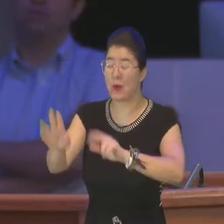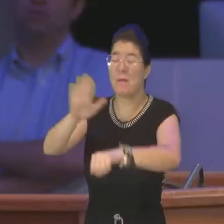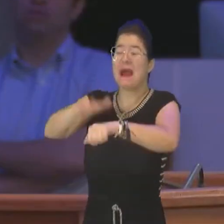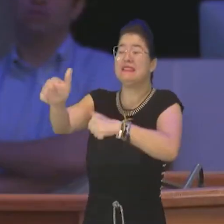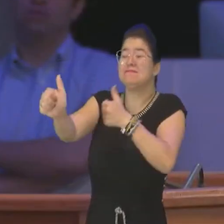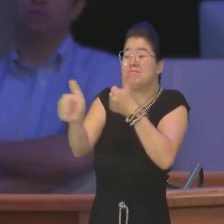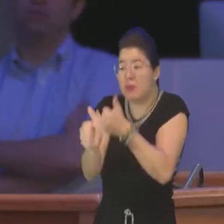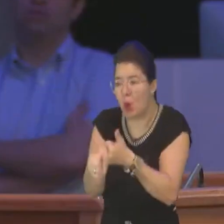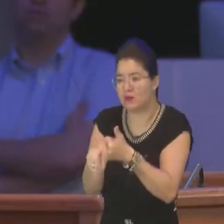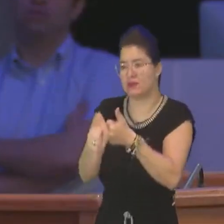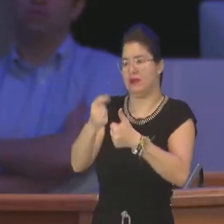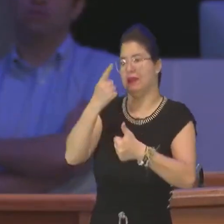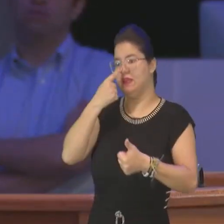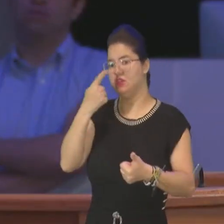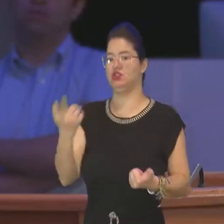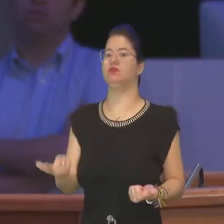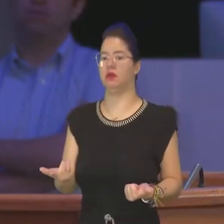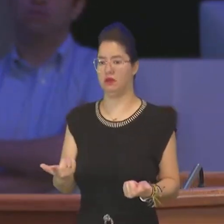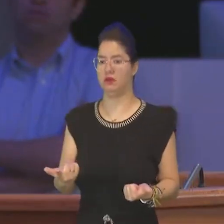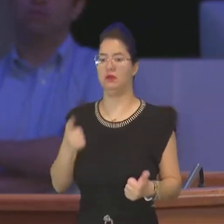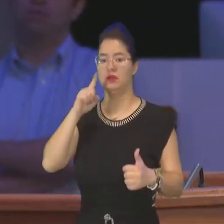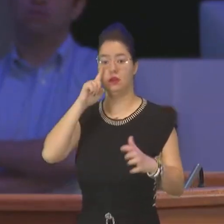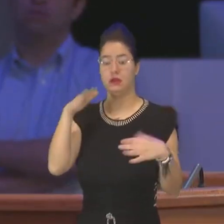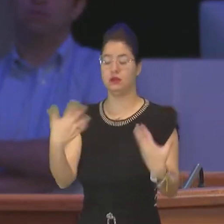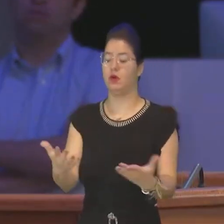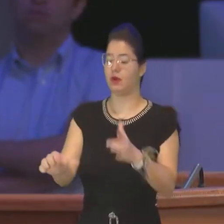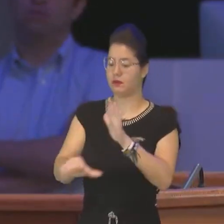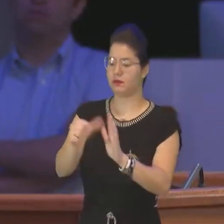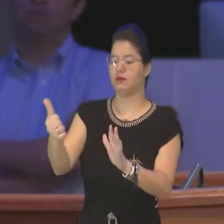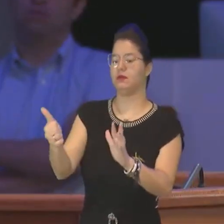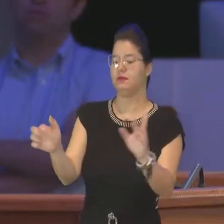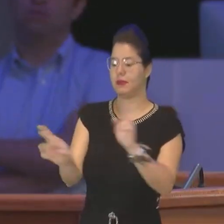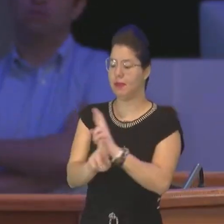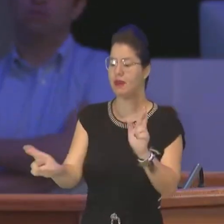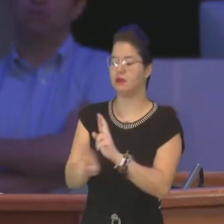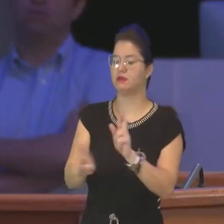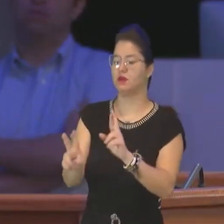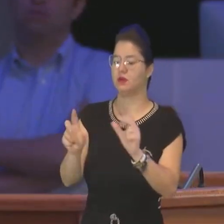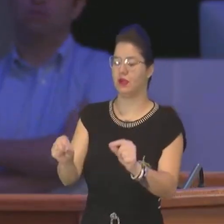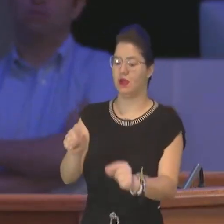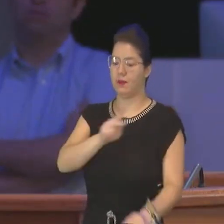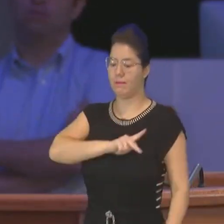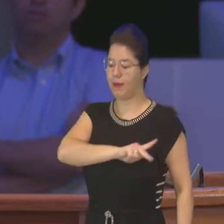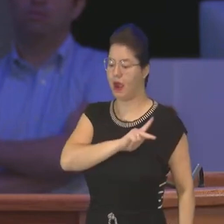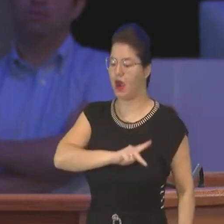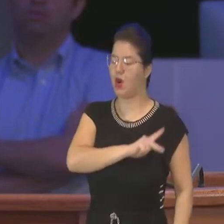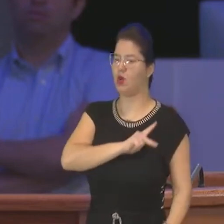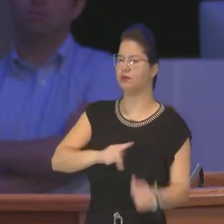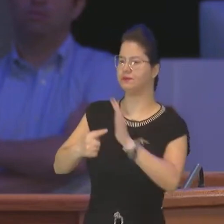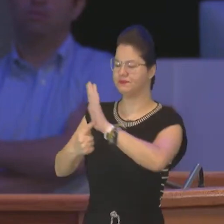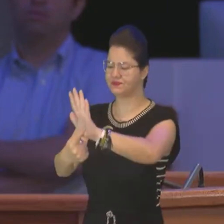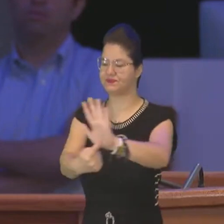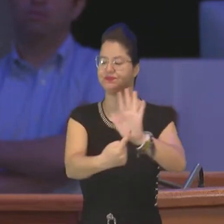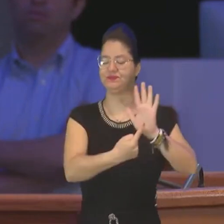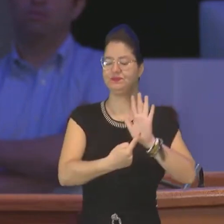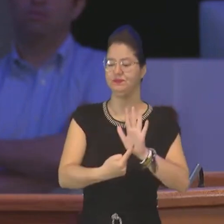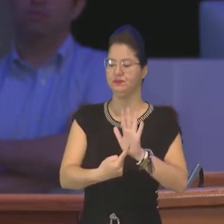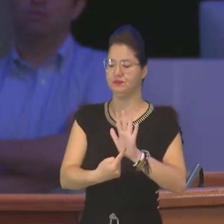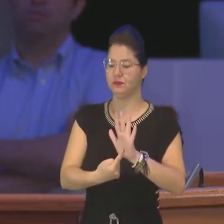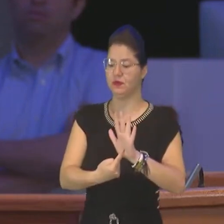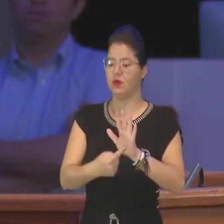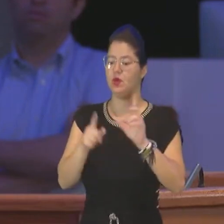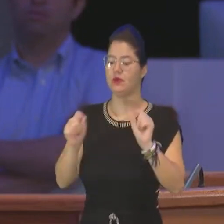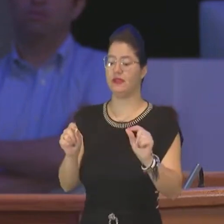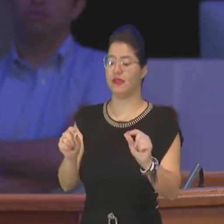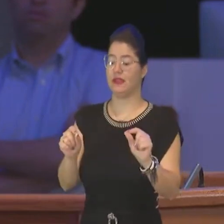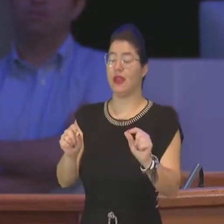Cuidado com as relações. A primeira delas que nós encontramos aqui, em que Paulo começa a nos mostrar as associações